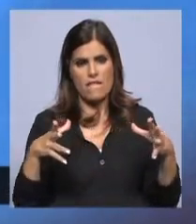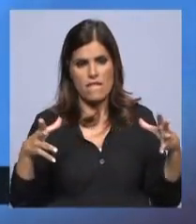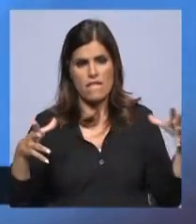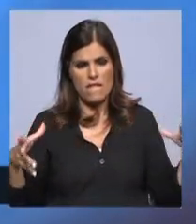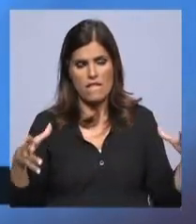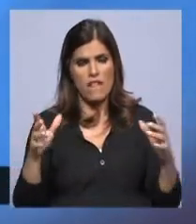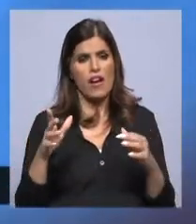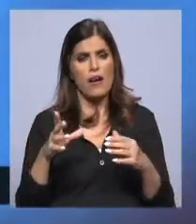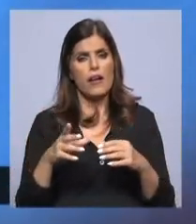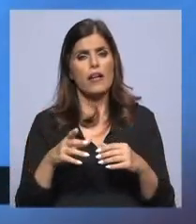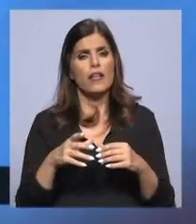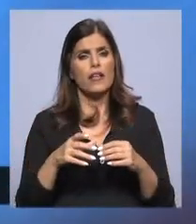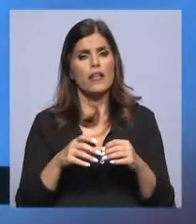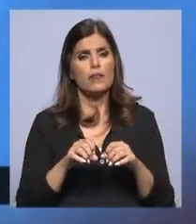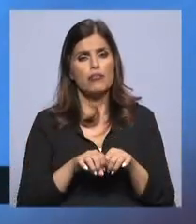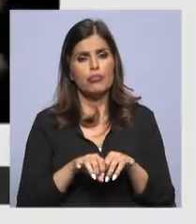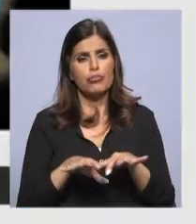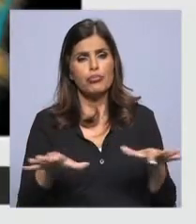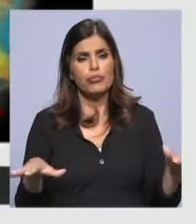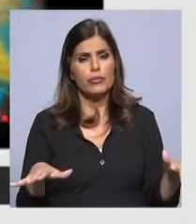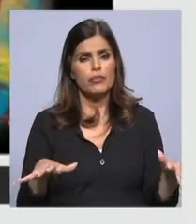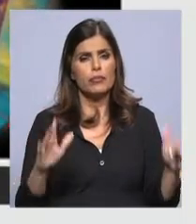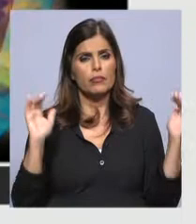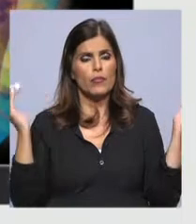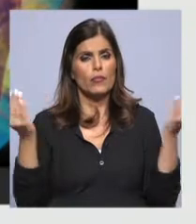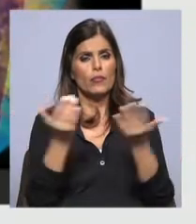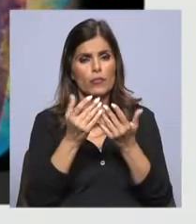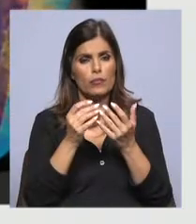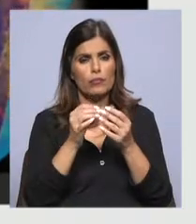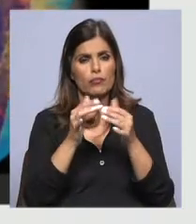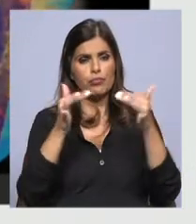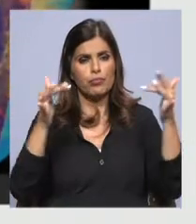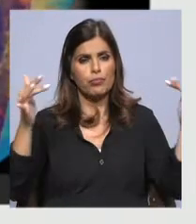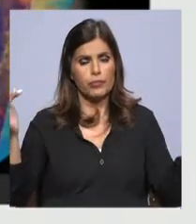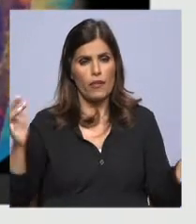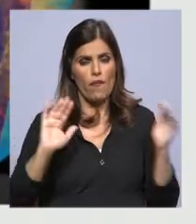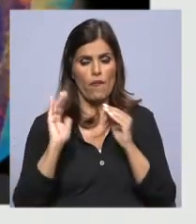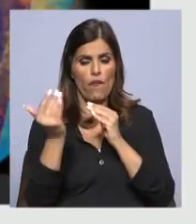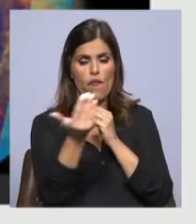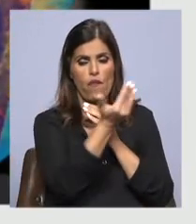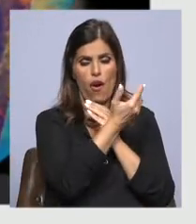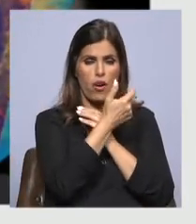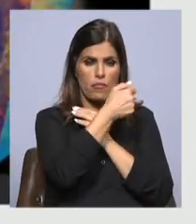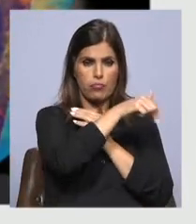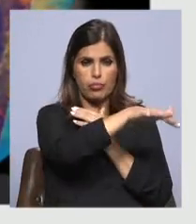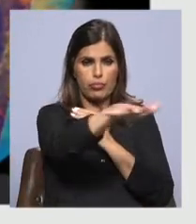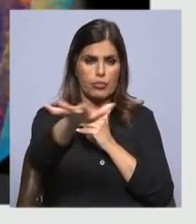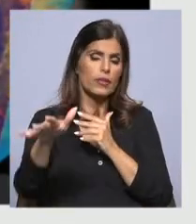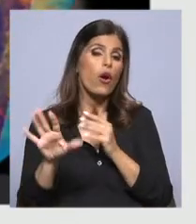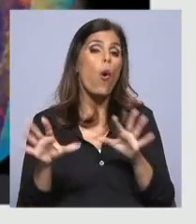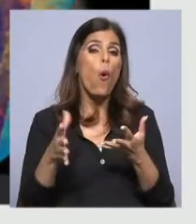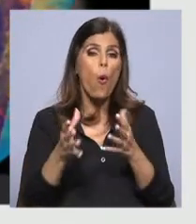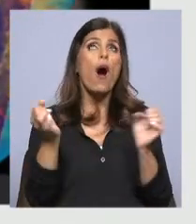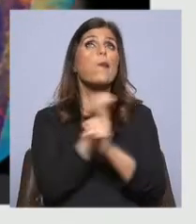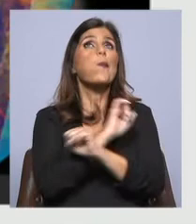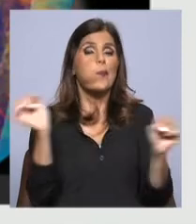já são, vão atirando para o espaço aquelas camadas mais exteriores da sua atmosfera. E quando